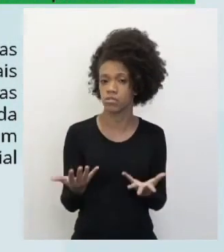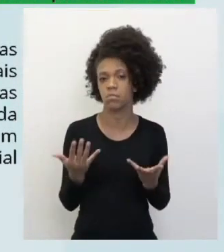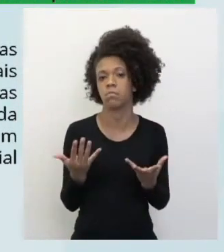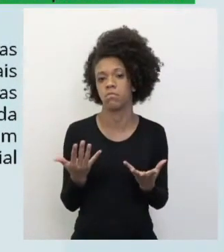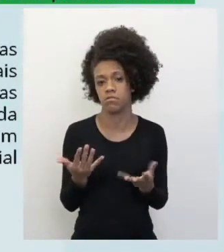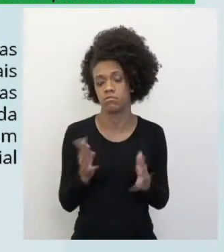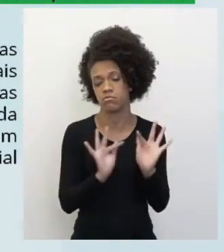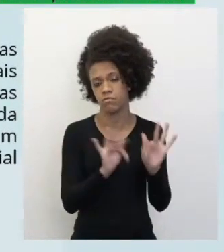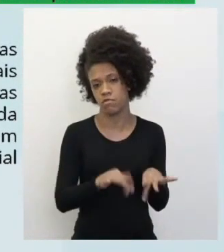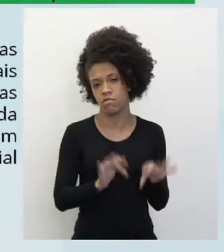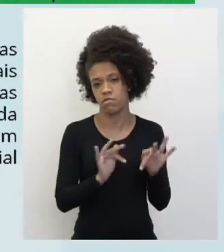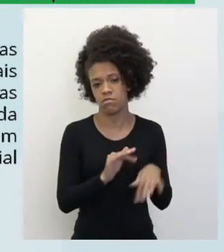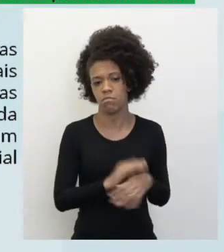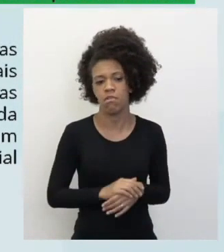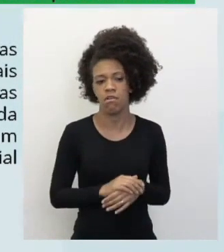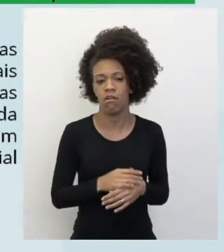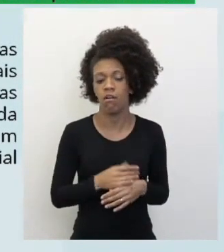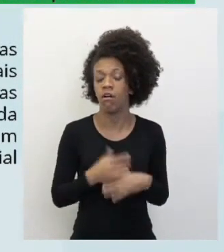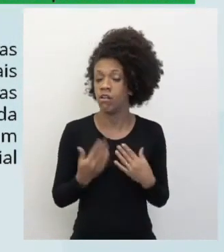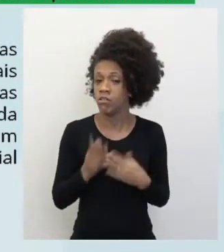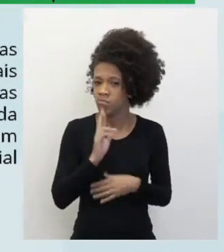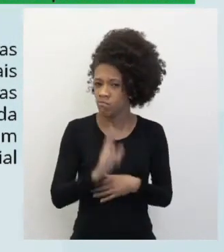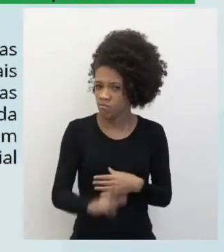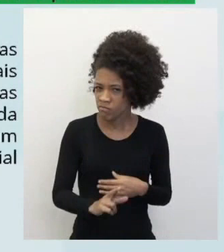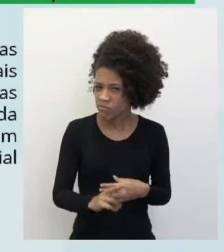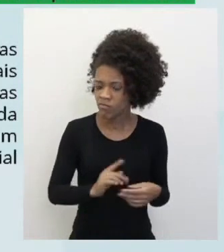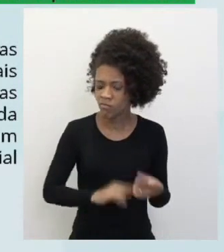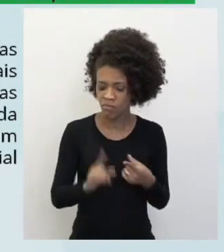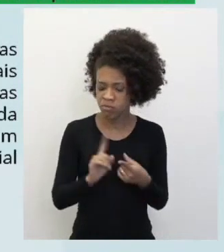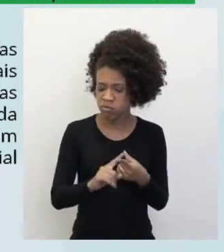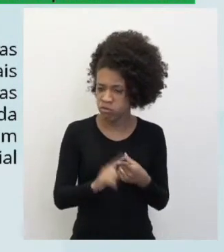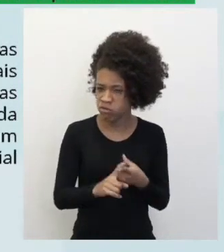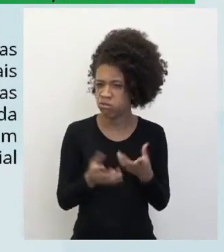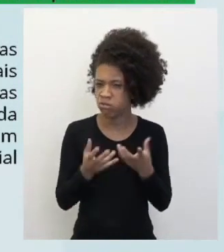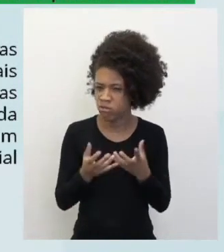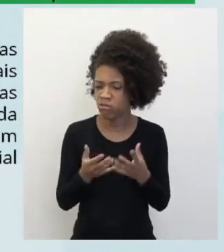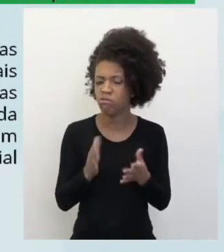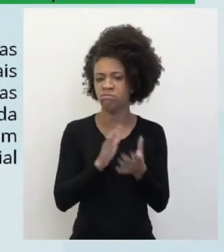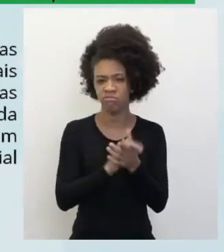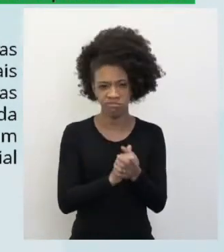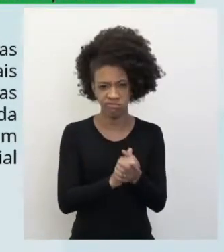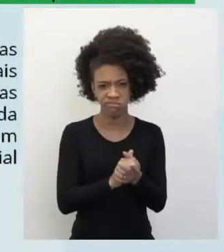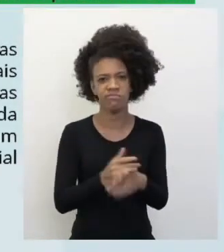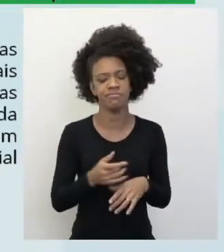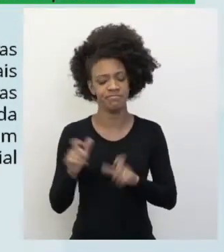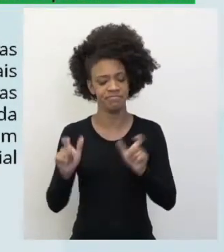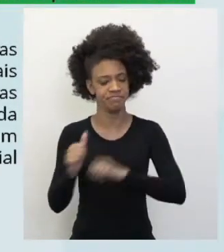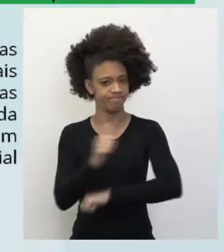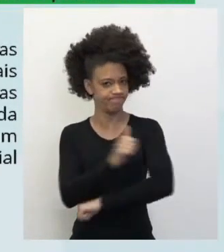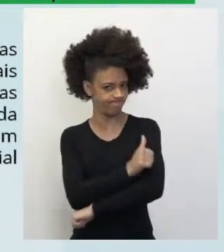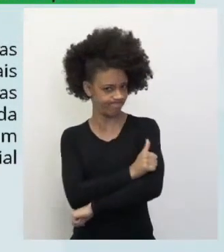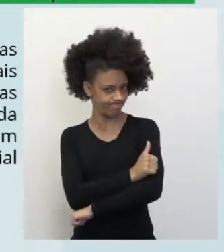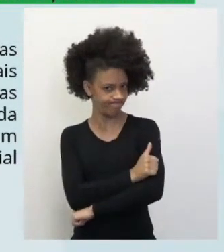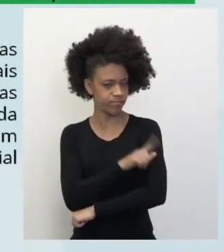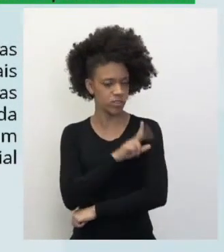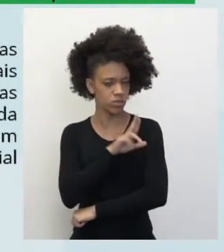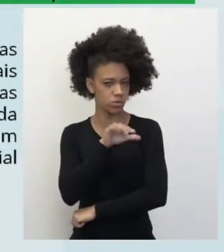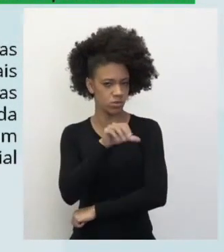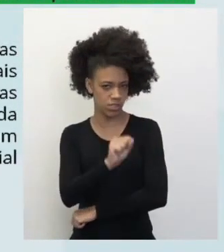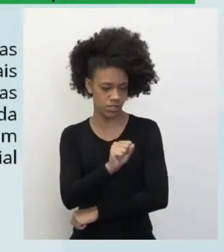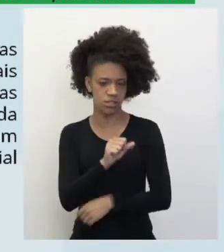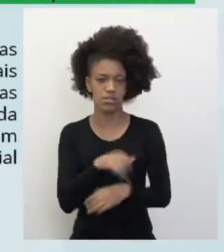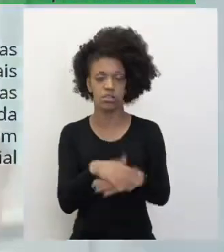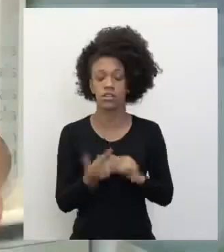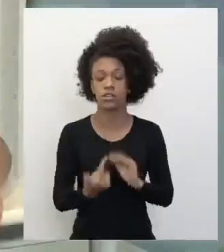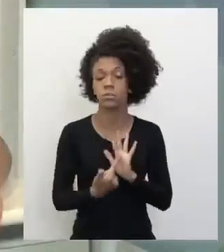do feudalismo. E ainda sobre a resposta da questão 1, eu gostaria de parabenizar o estudante Lucas Oliveira, que ele